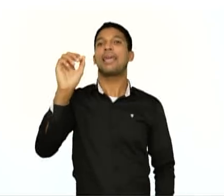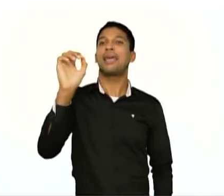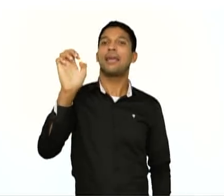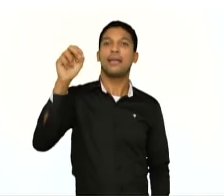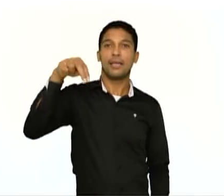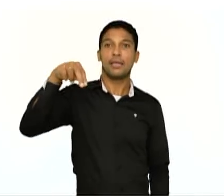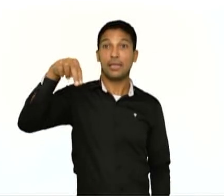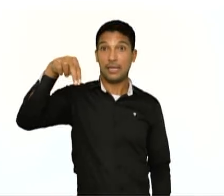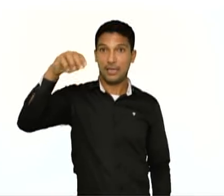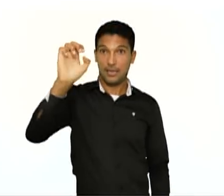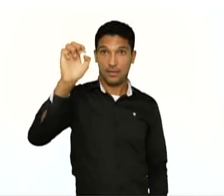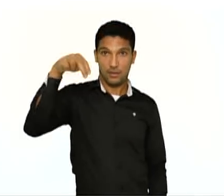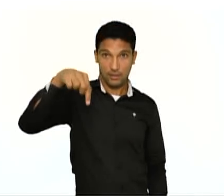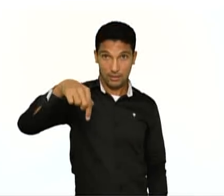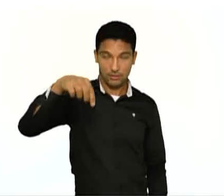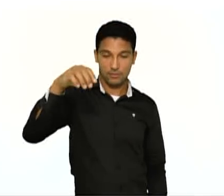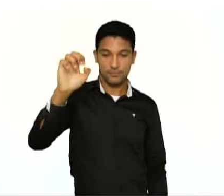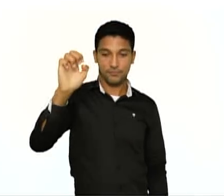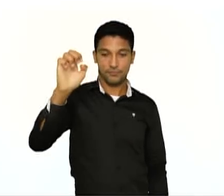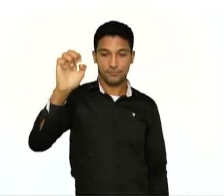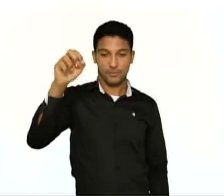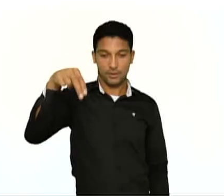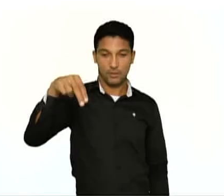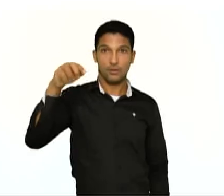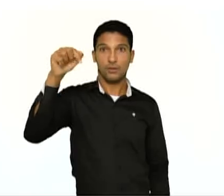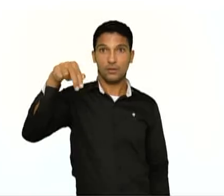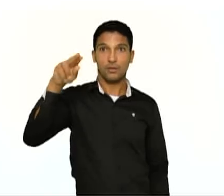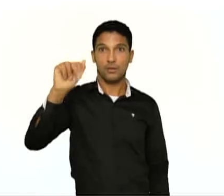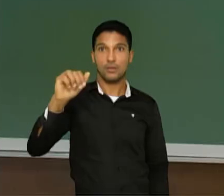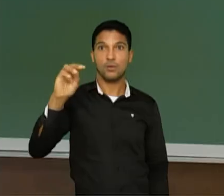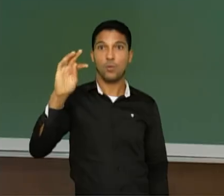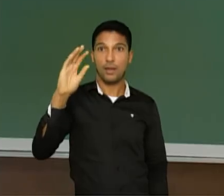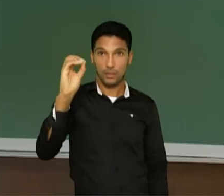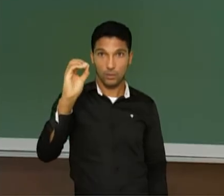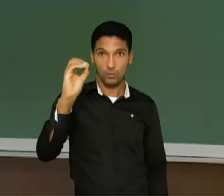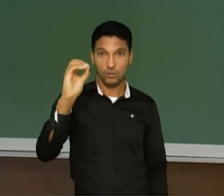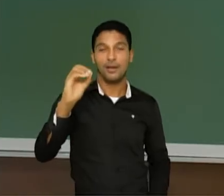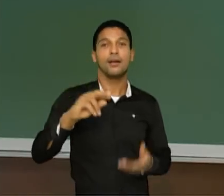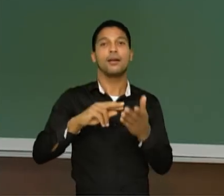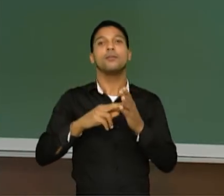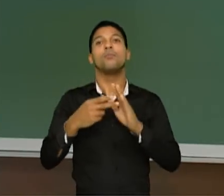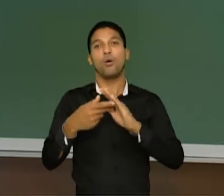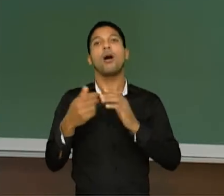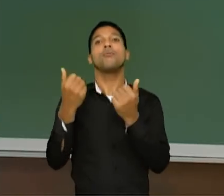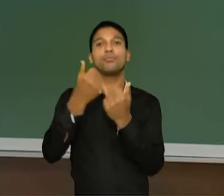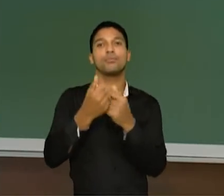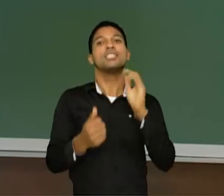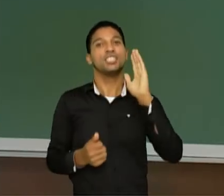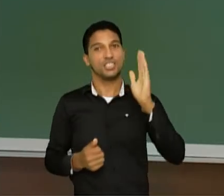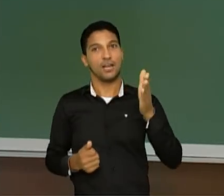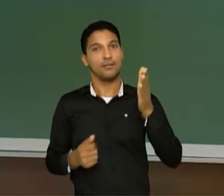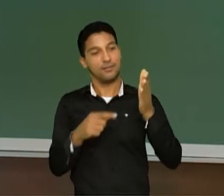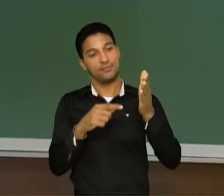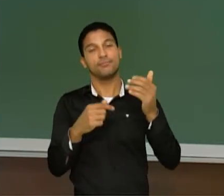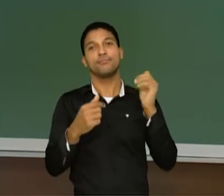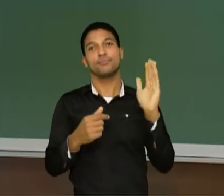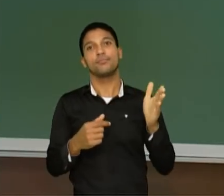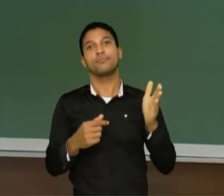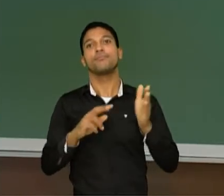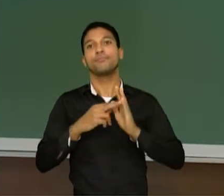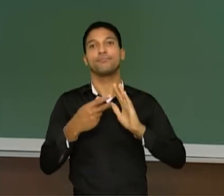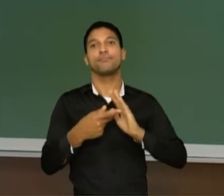conta de acertar mais esse exercício, né? Esse é o último exercício da nossa aula de hoje, né? Eu agradeço aí a todos por estarem